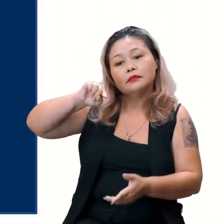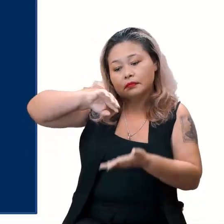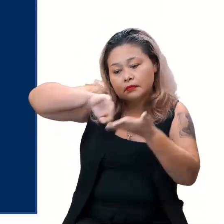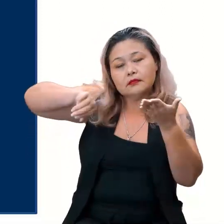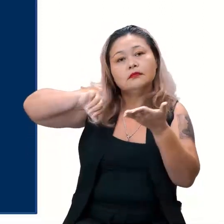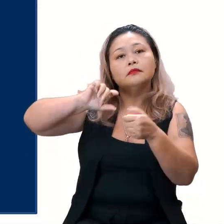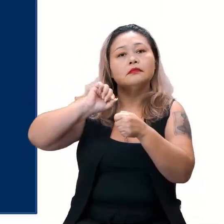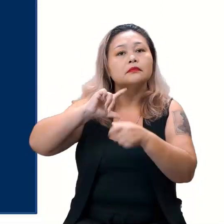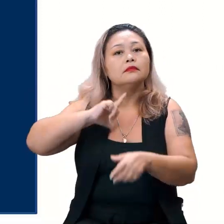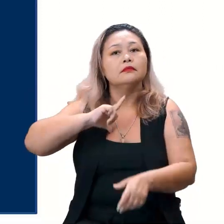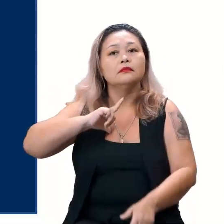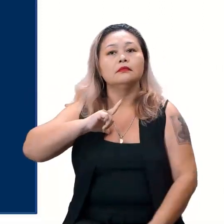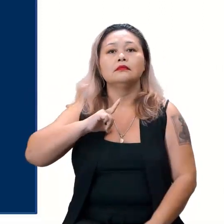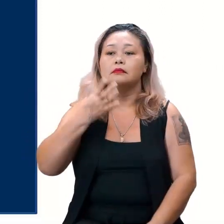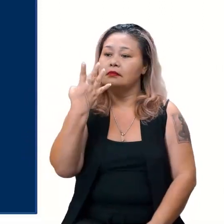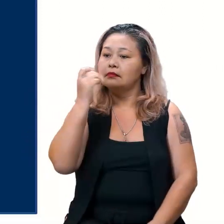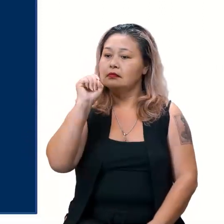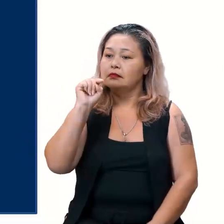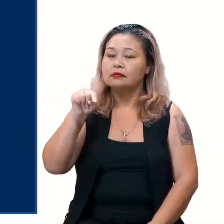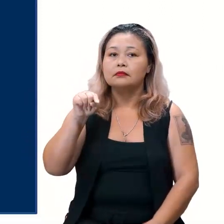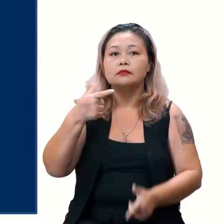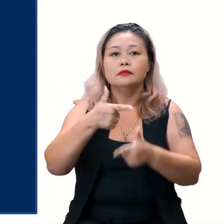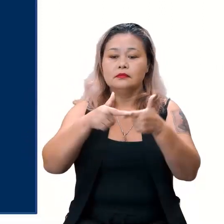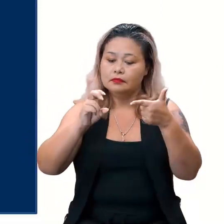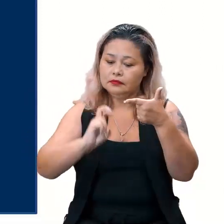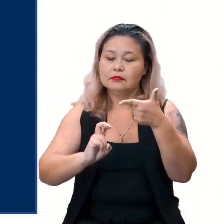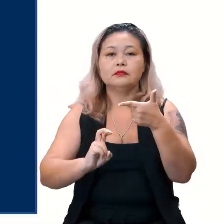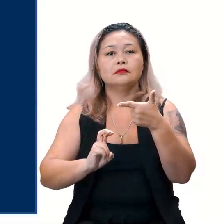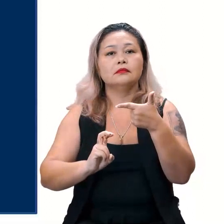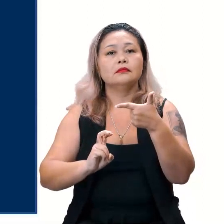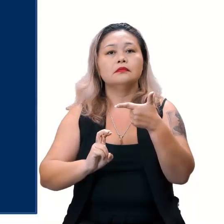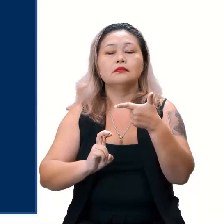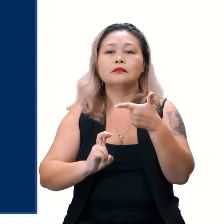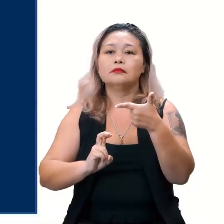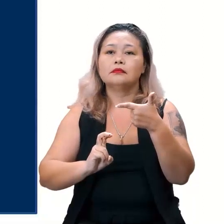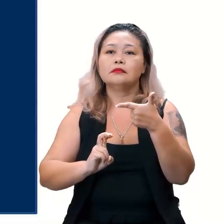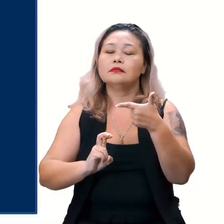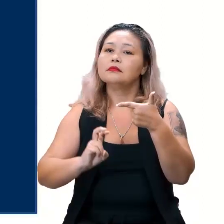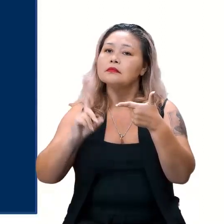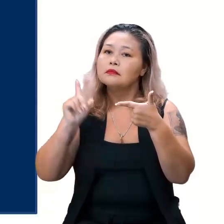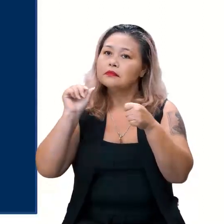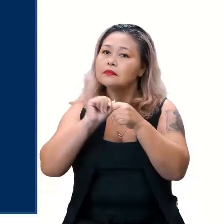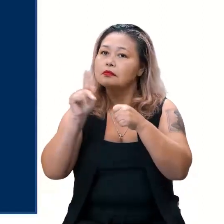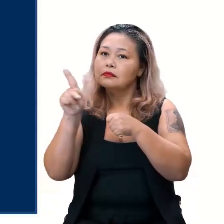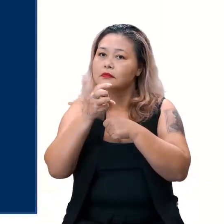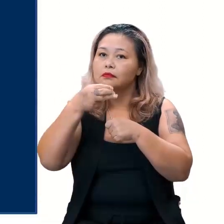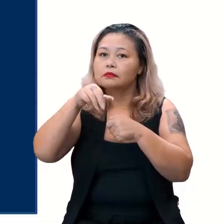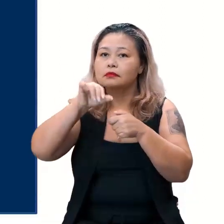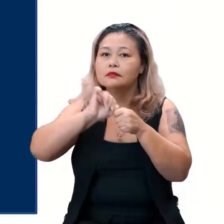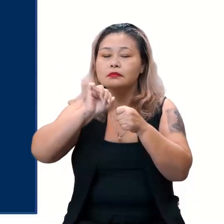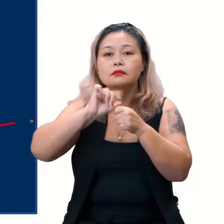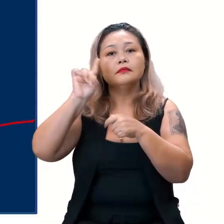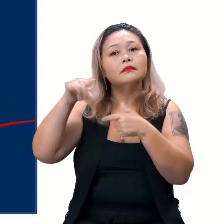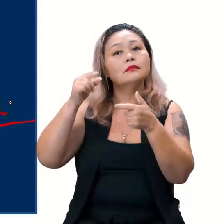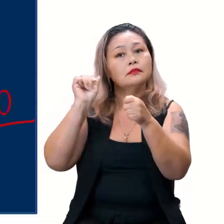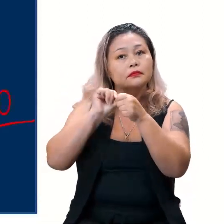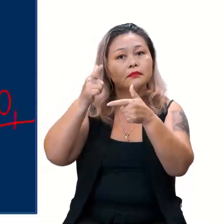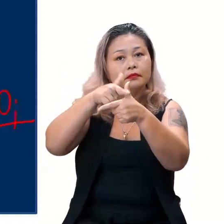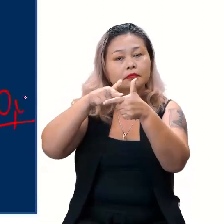é 4.000 dividido por 5. Isso mesmo, o que o professor Maurício está dizendo é quando a gente vai fazer essa divisão, né?